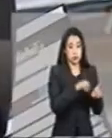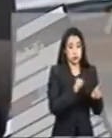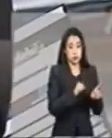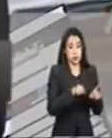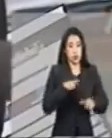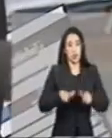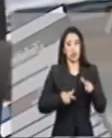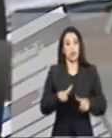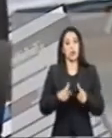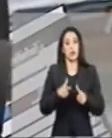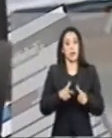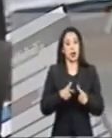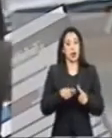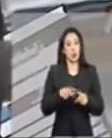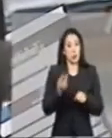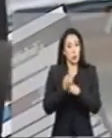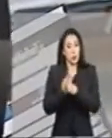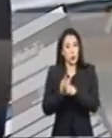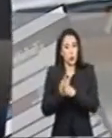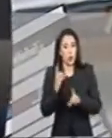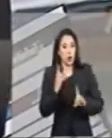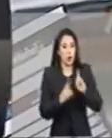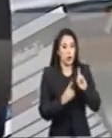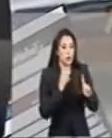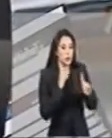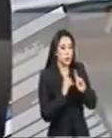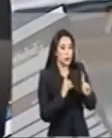visando saber os diálogos mantidos.